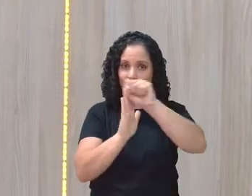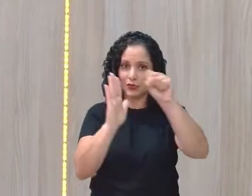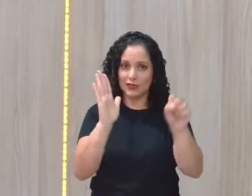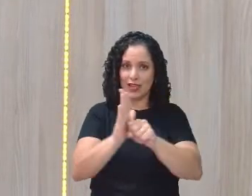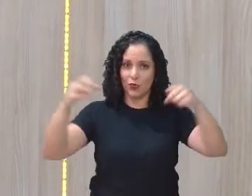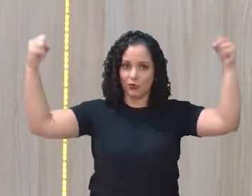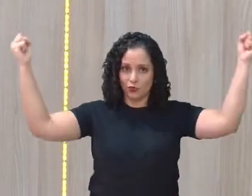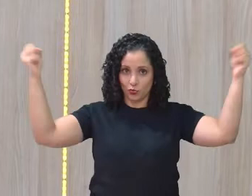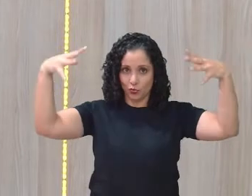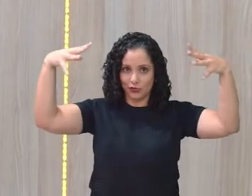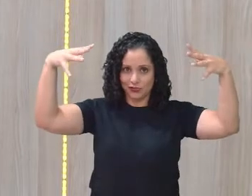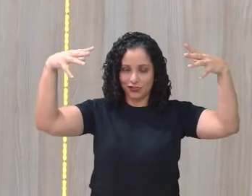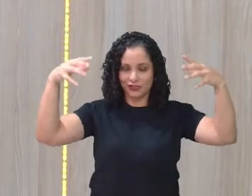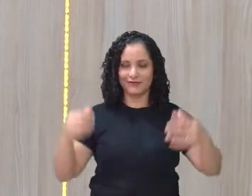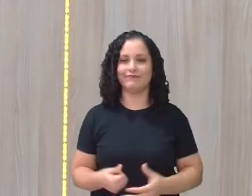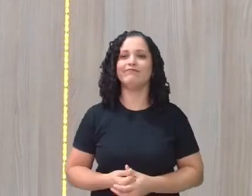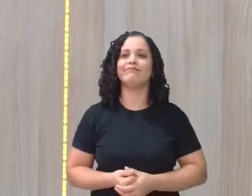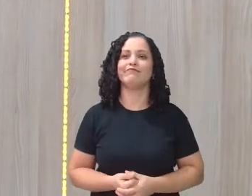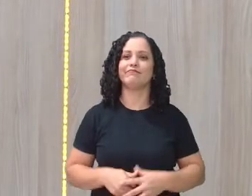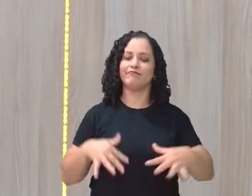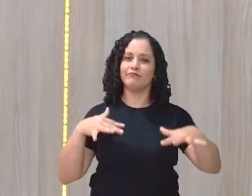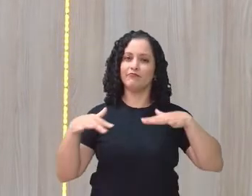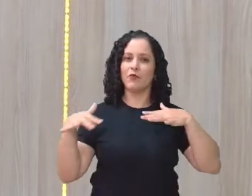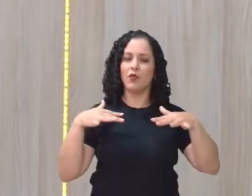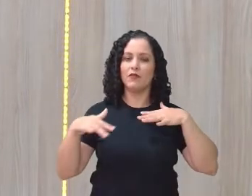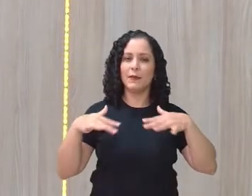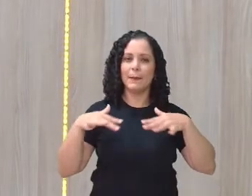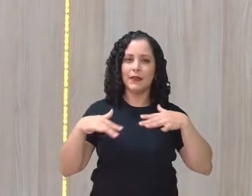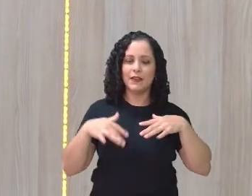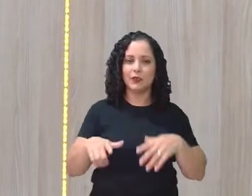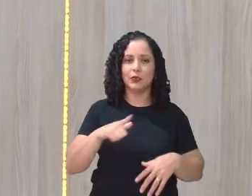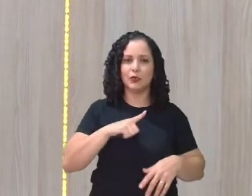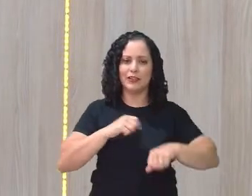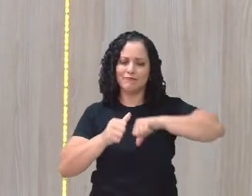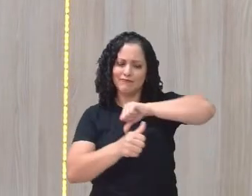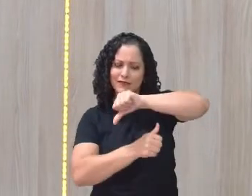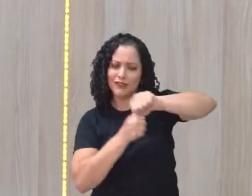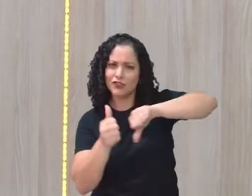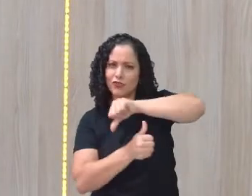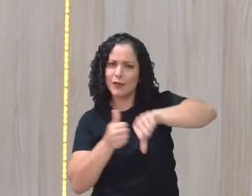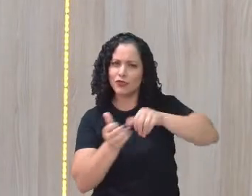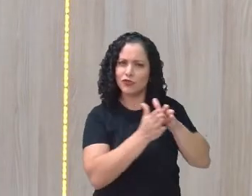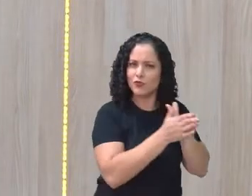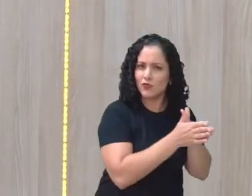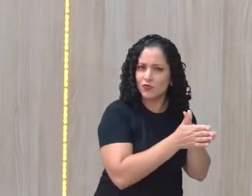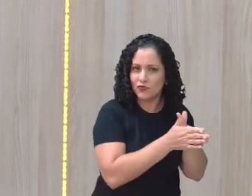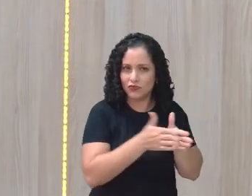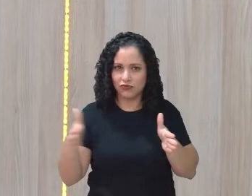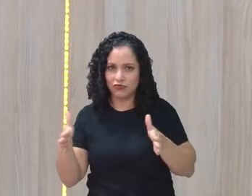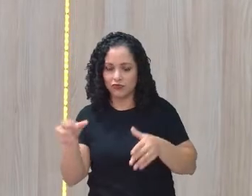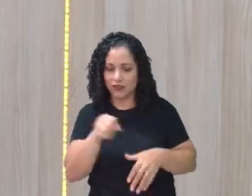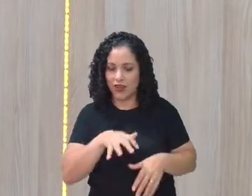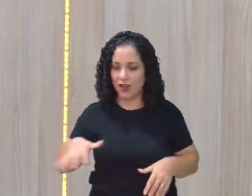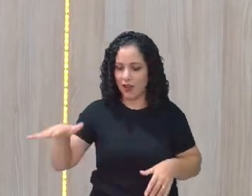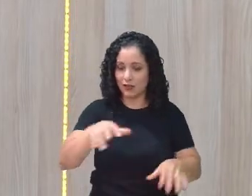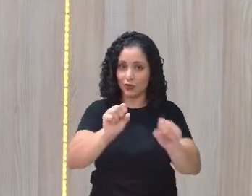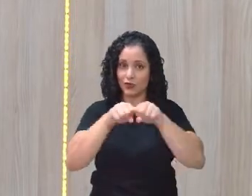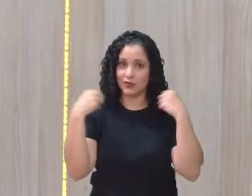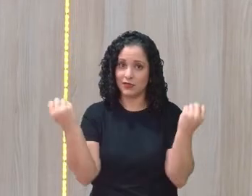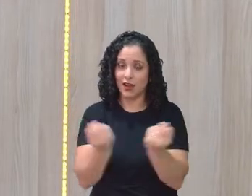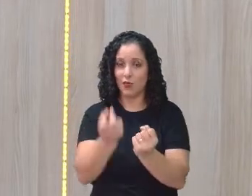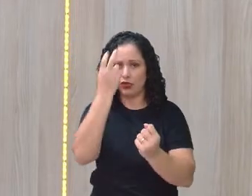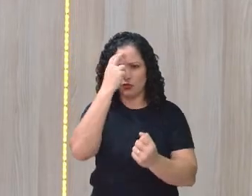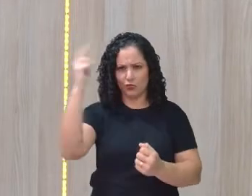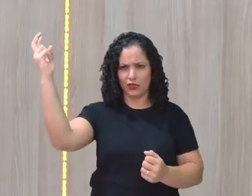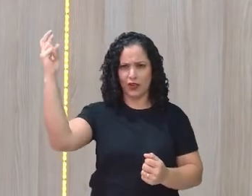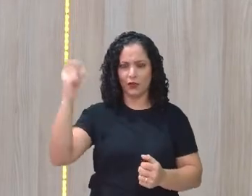das luzes, um movimento que trouxe várias transformações no âmbito social e cultural. Olha